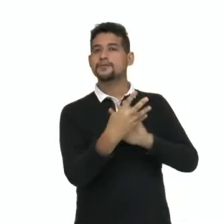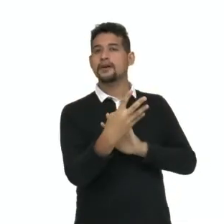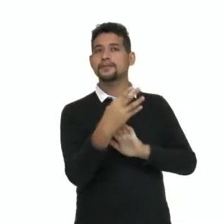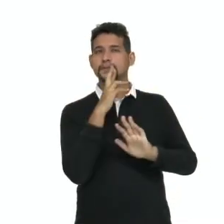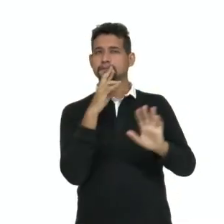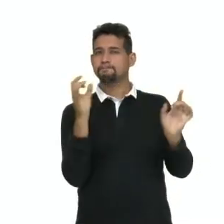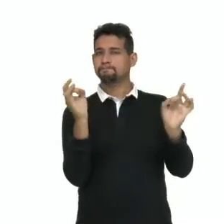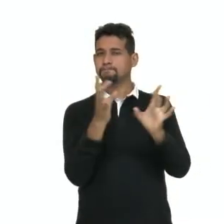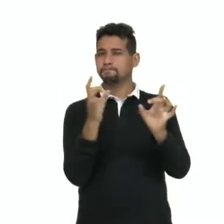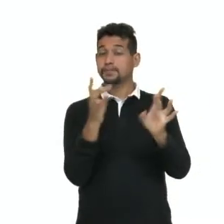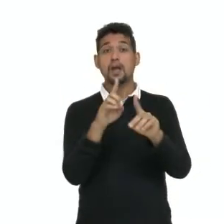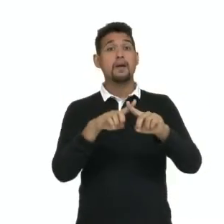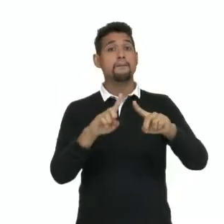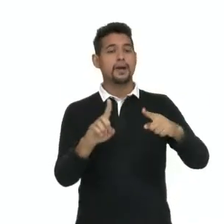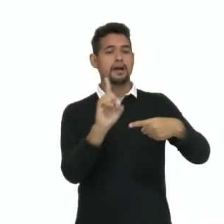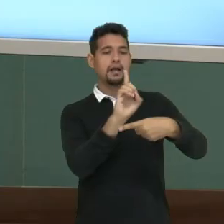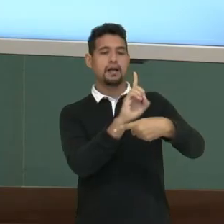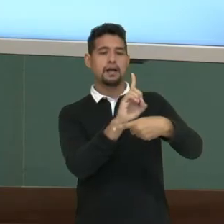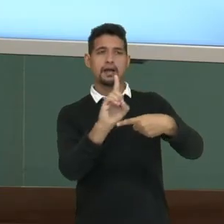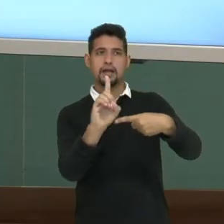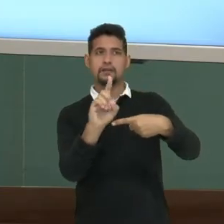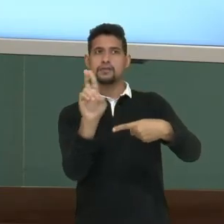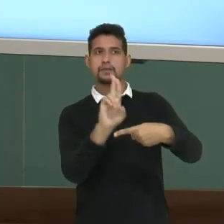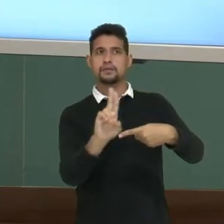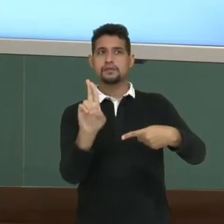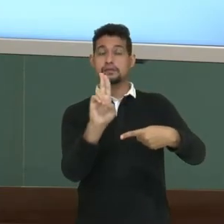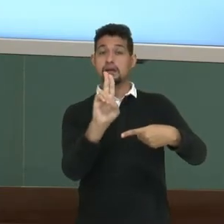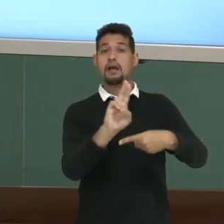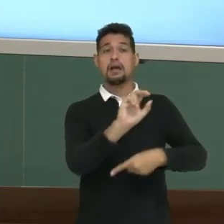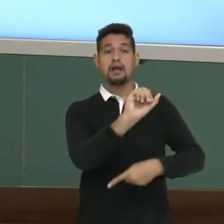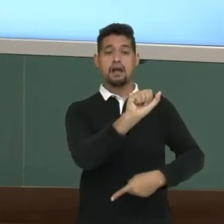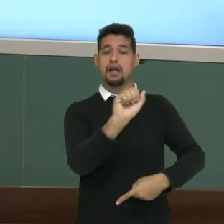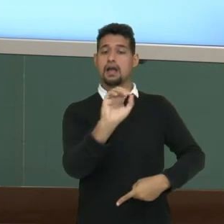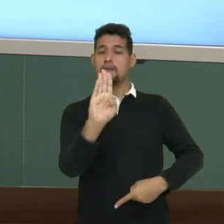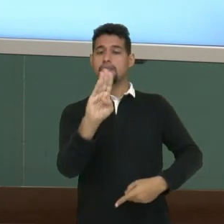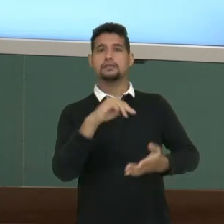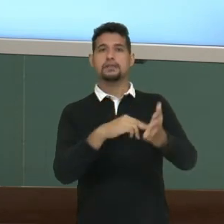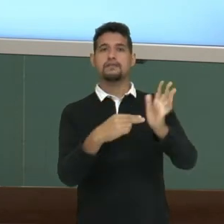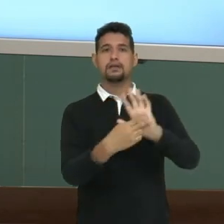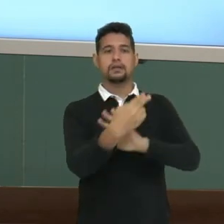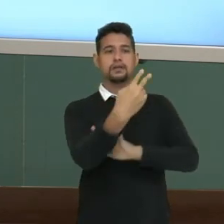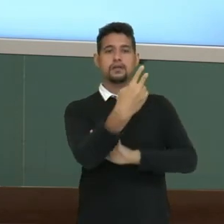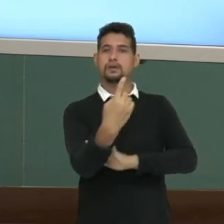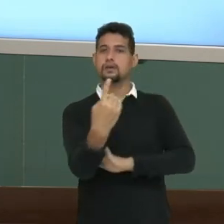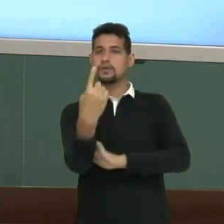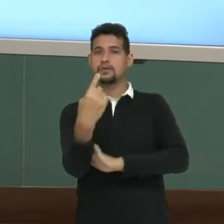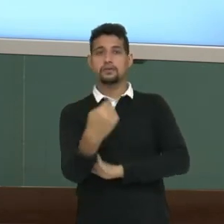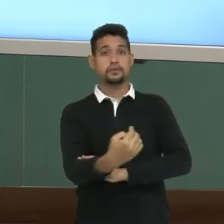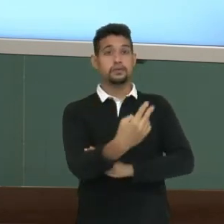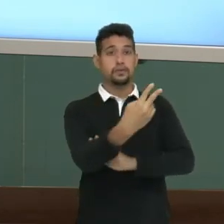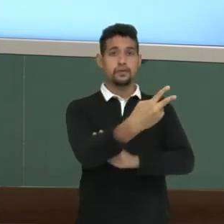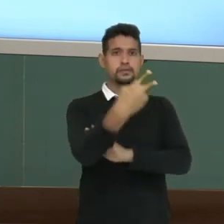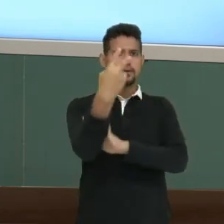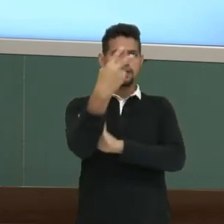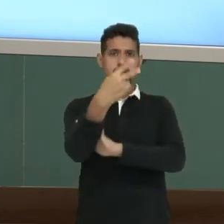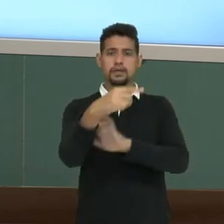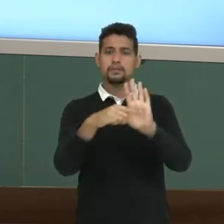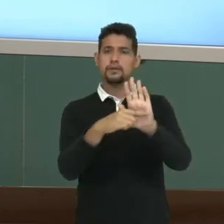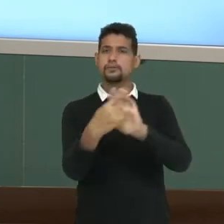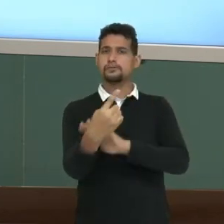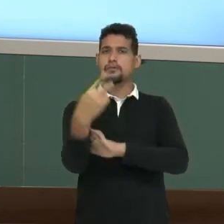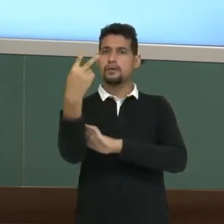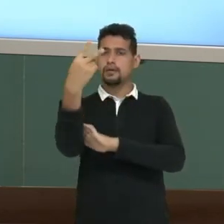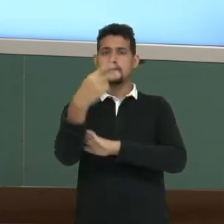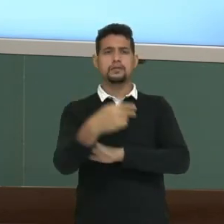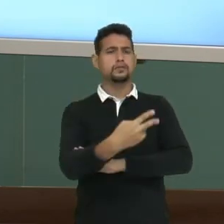cima. No denominador eu vou pegar o a e o b. O a e o b é 2 e 1. 2 ao quadrado e menos 1 ao quadrado. 2